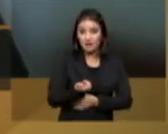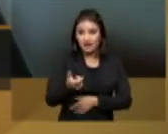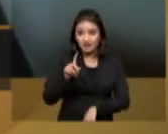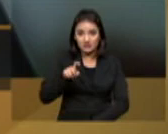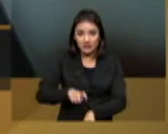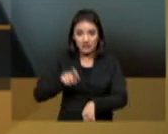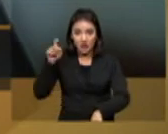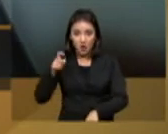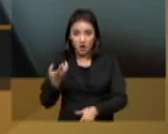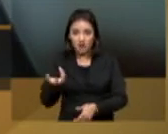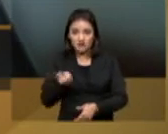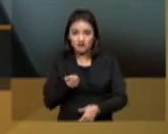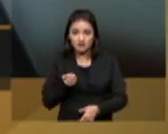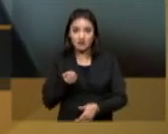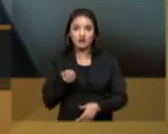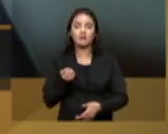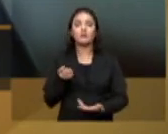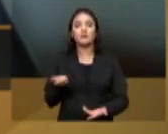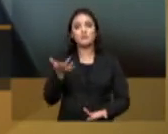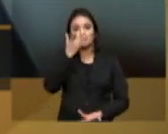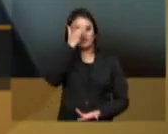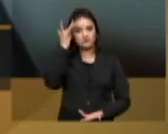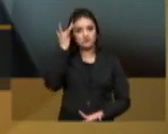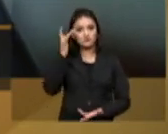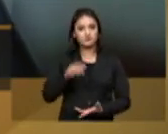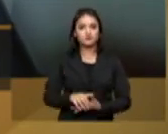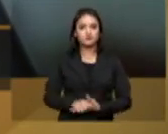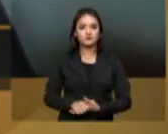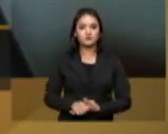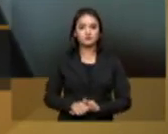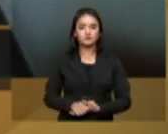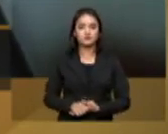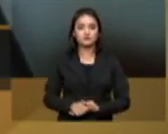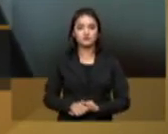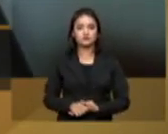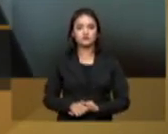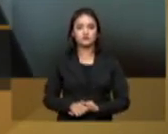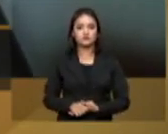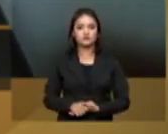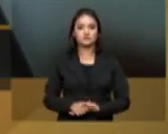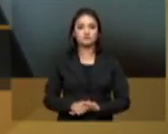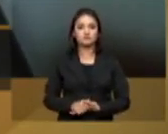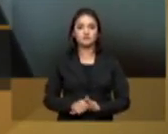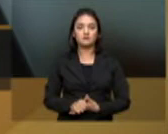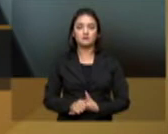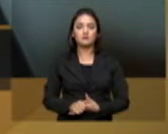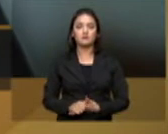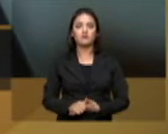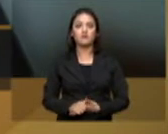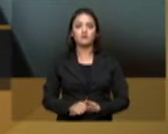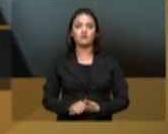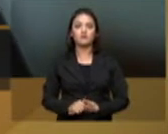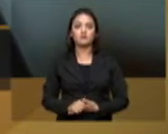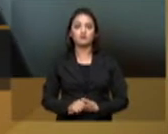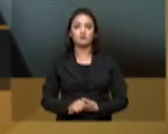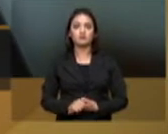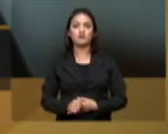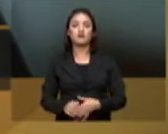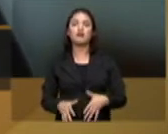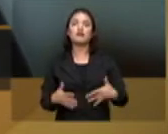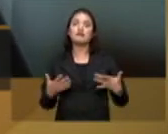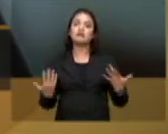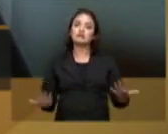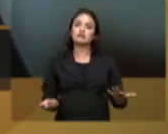imediato concedido ao contribuinte, seu grau de coatividade se